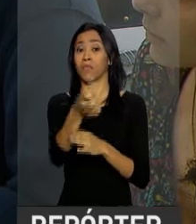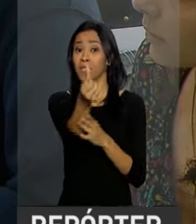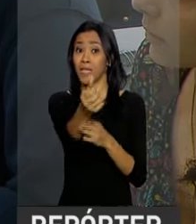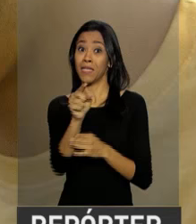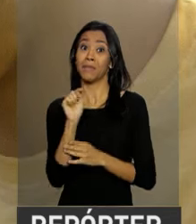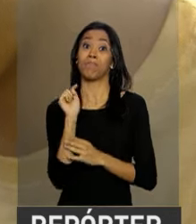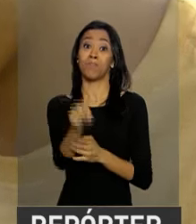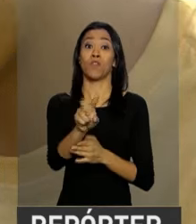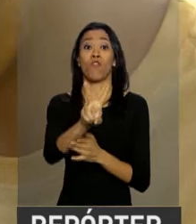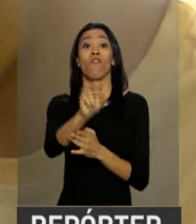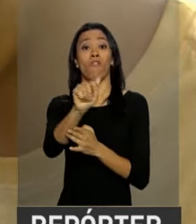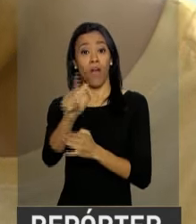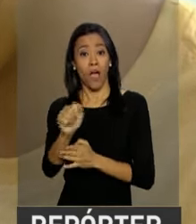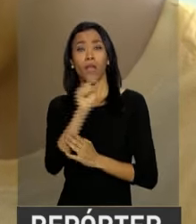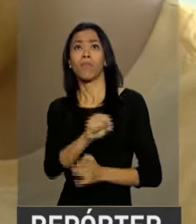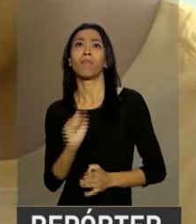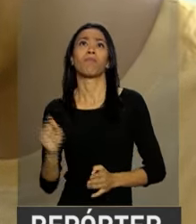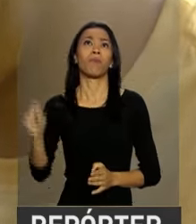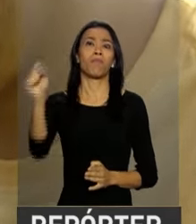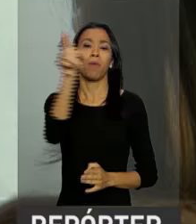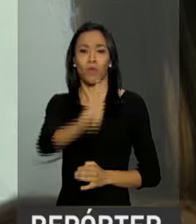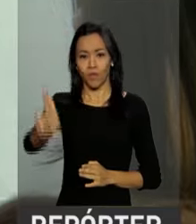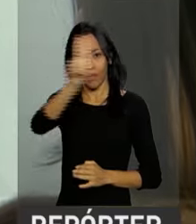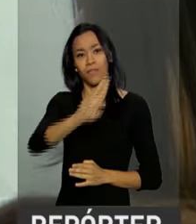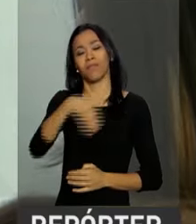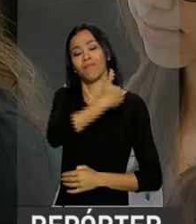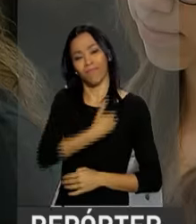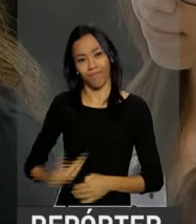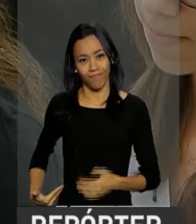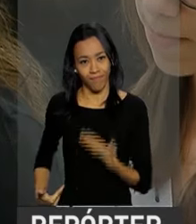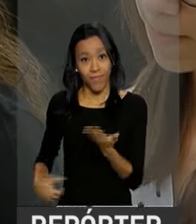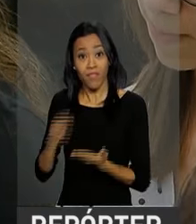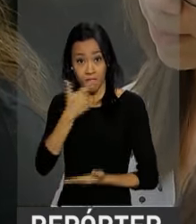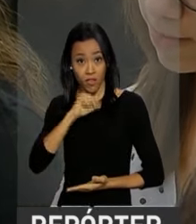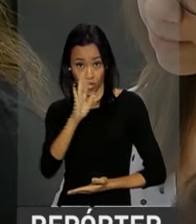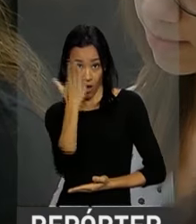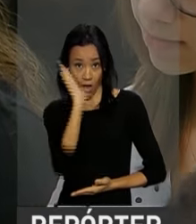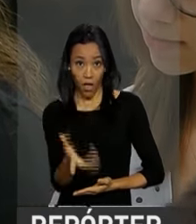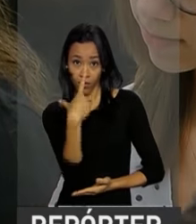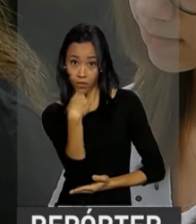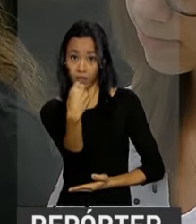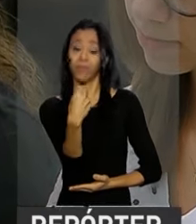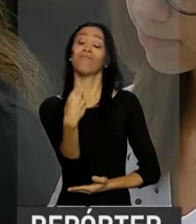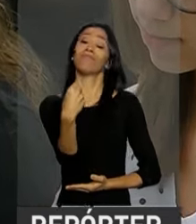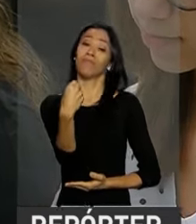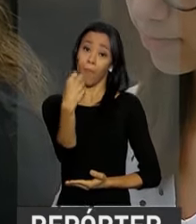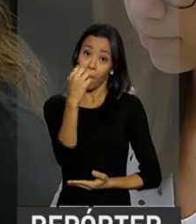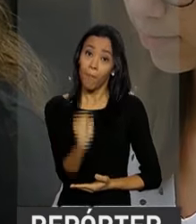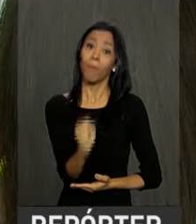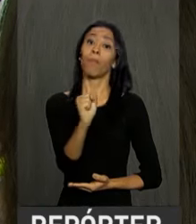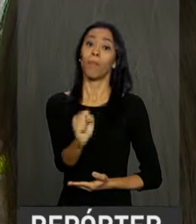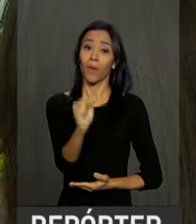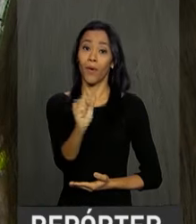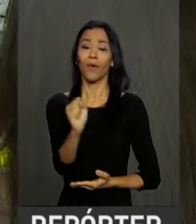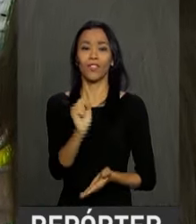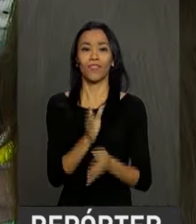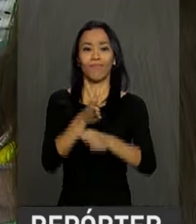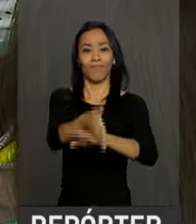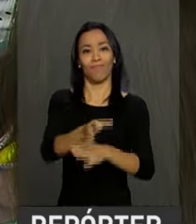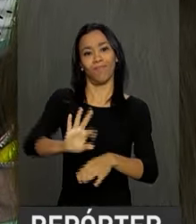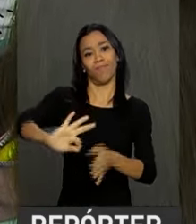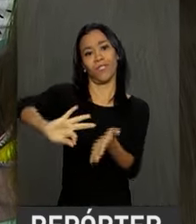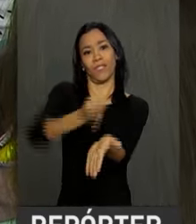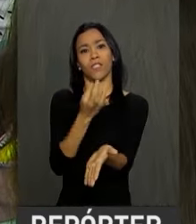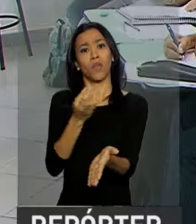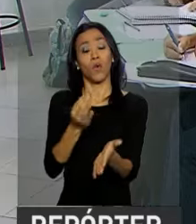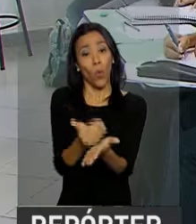65 instituições públicas de ensino superior. Quem foi selecionado agora nessa fase já poderá fazer a matrícula aí a partir do